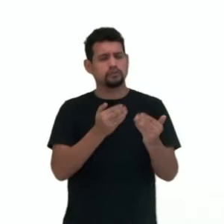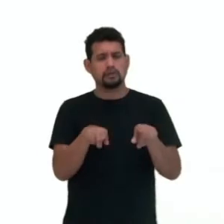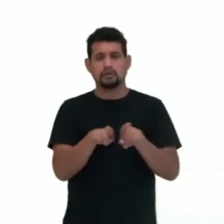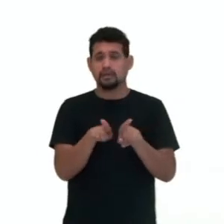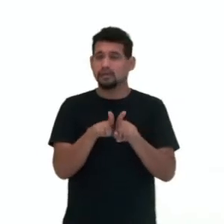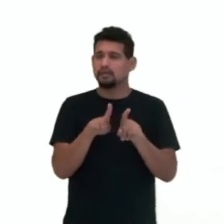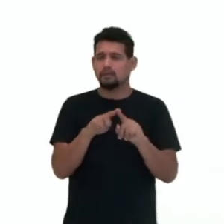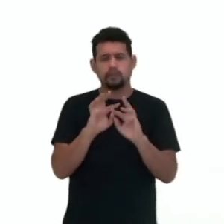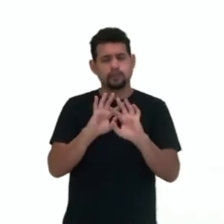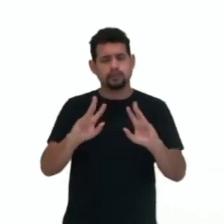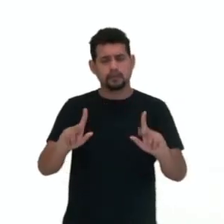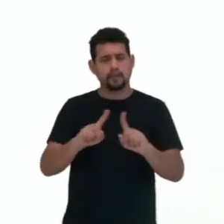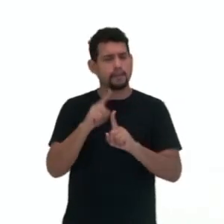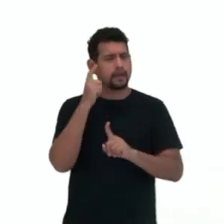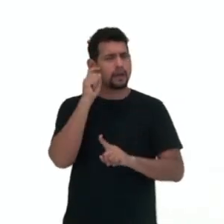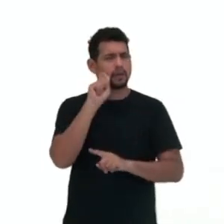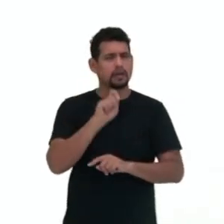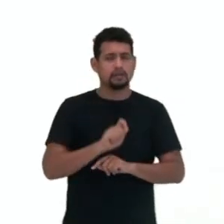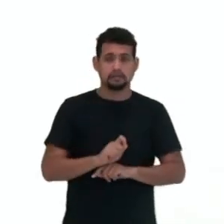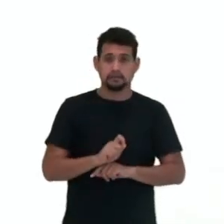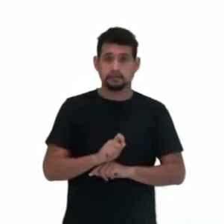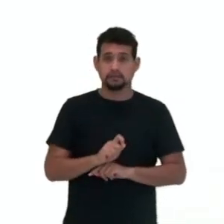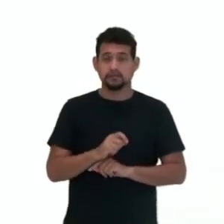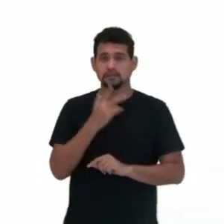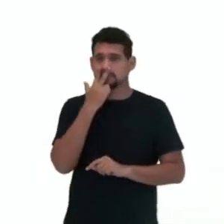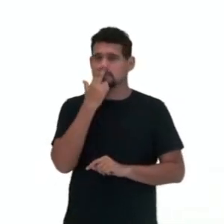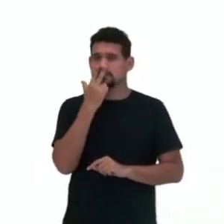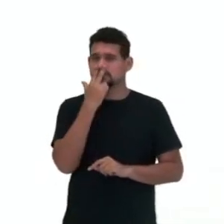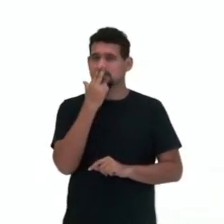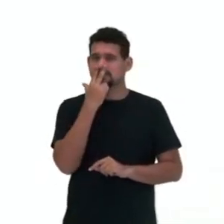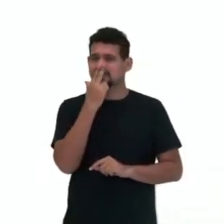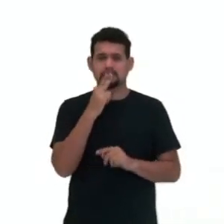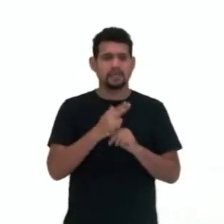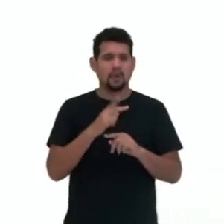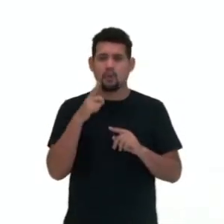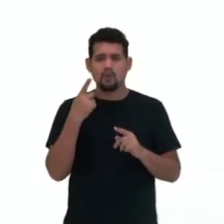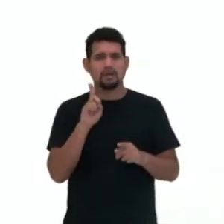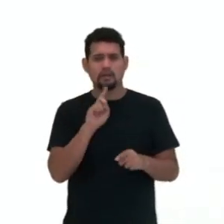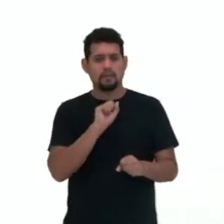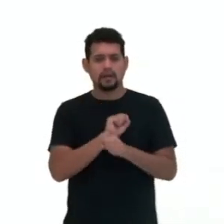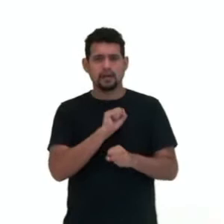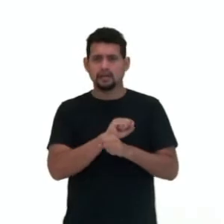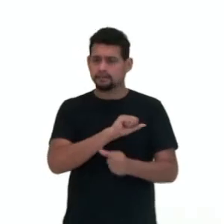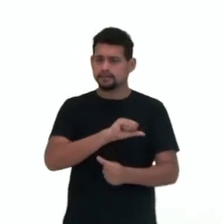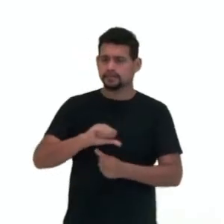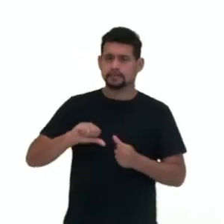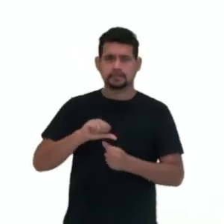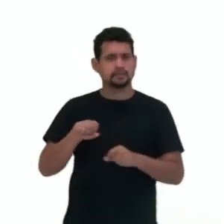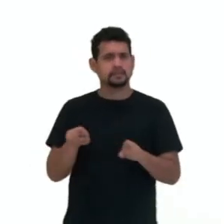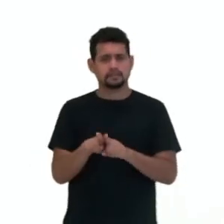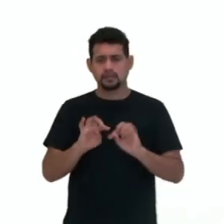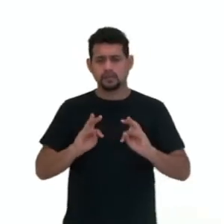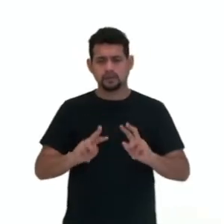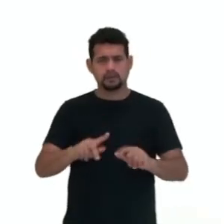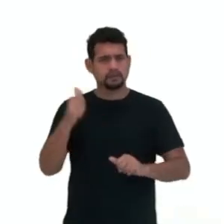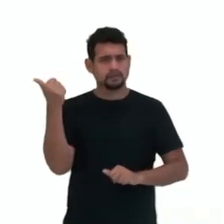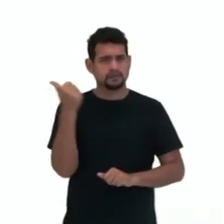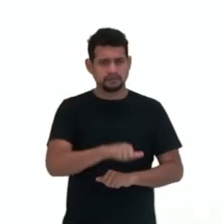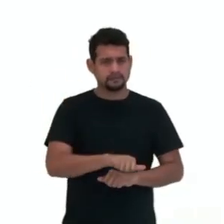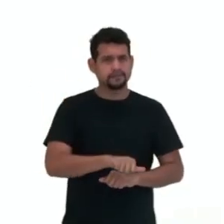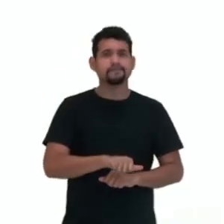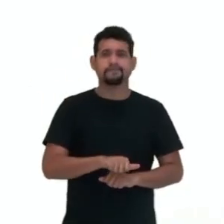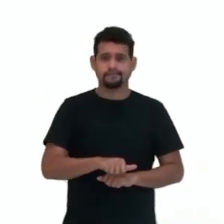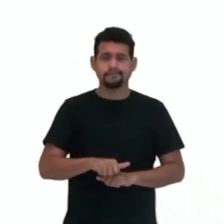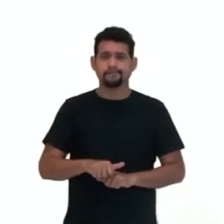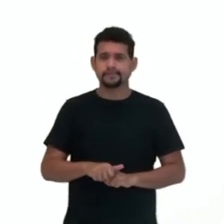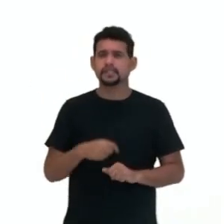meio ambiente, considerando o quê? Uma loucura não pararem as mudanças climáticas que tanto nos prejudicam.